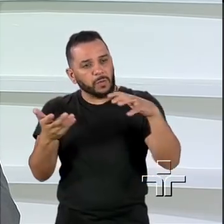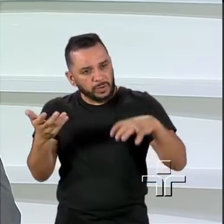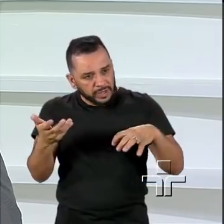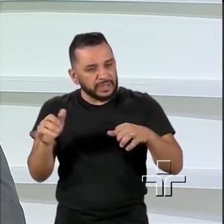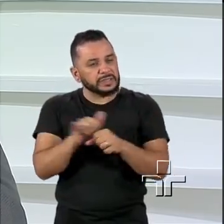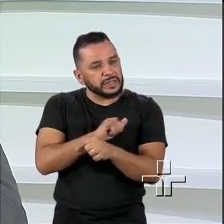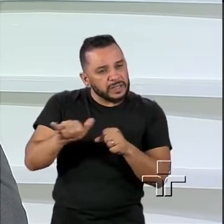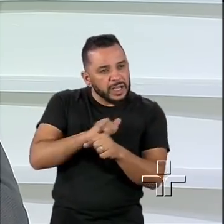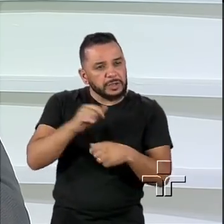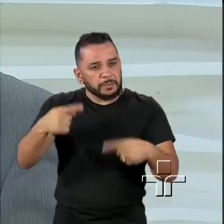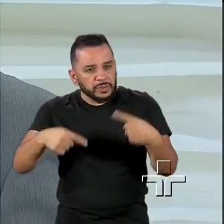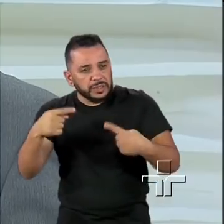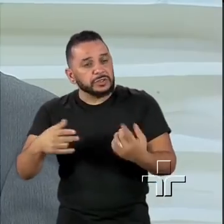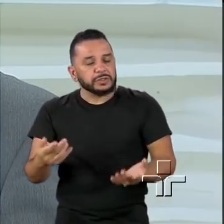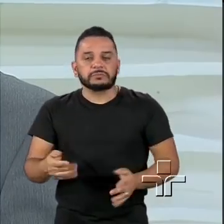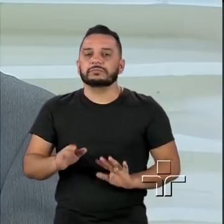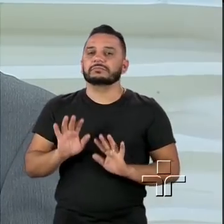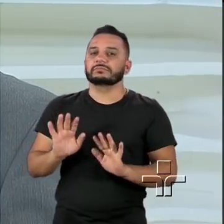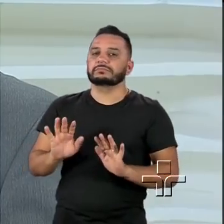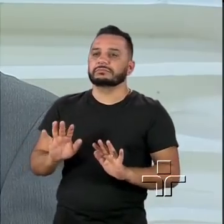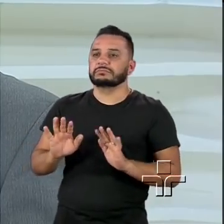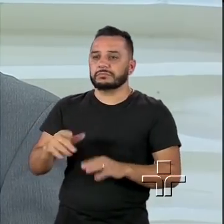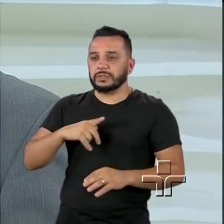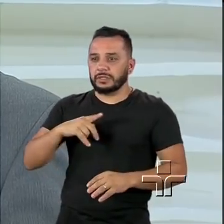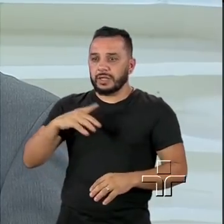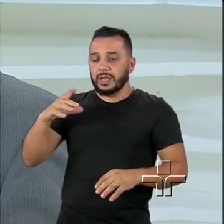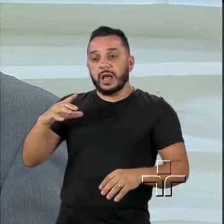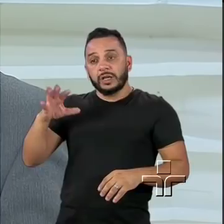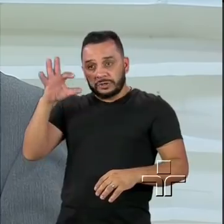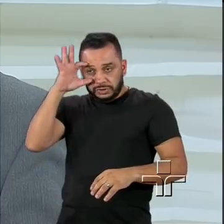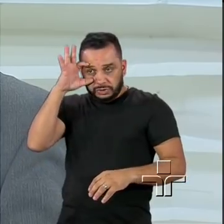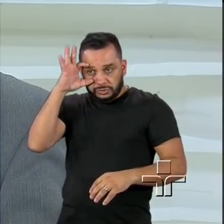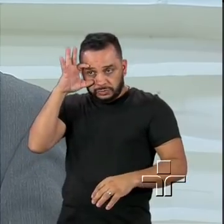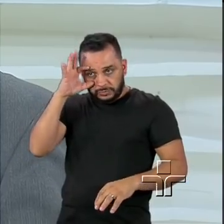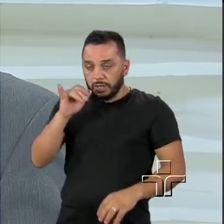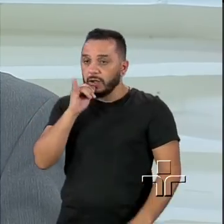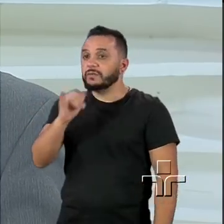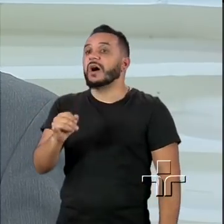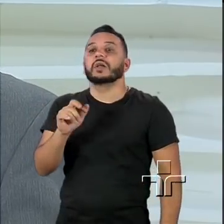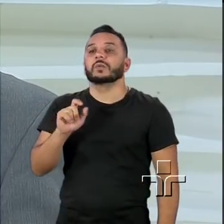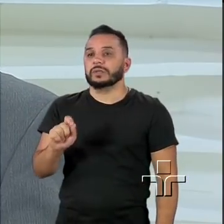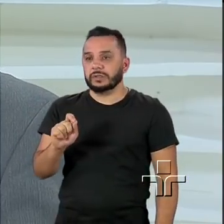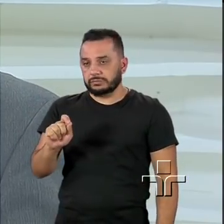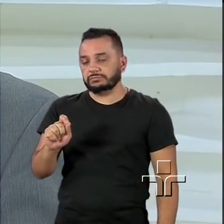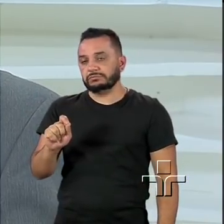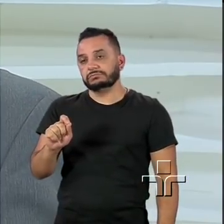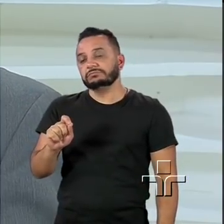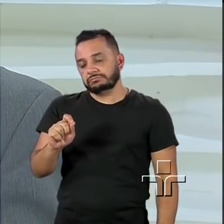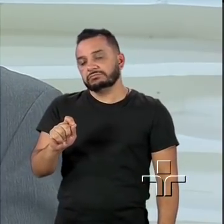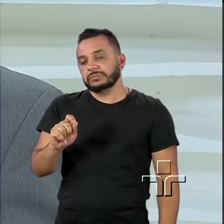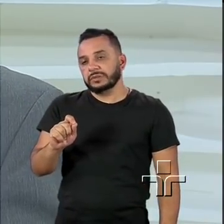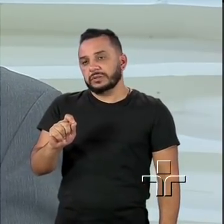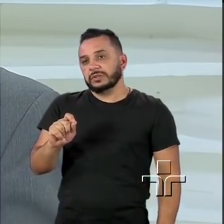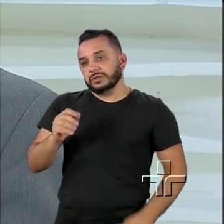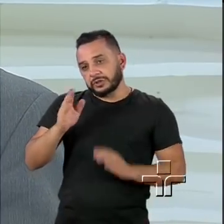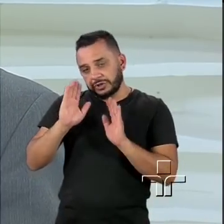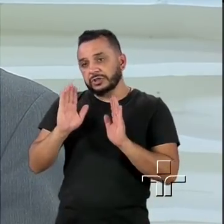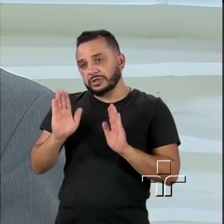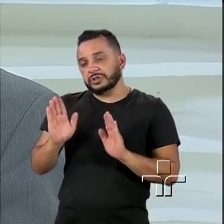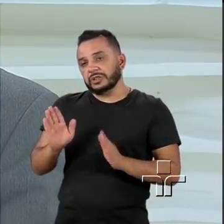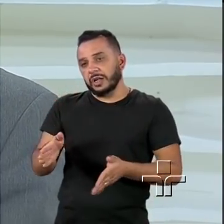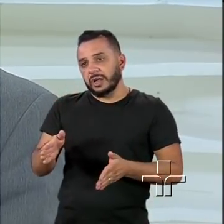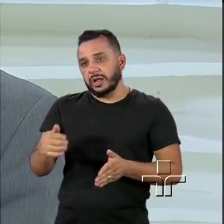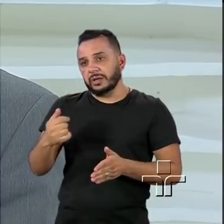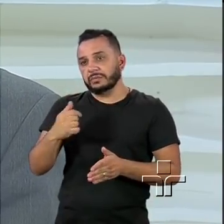de lidar com o Congresso. A própria presidenta Dilma disse em uma entrevista e admitiu que foi excesso